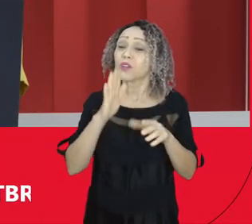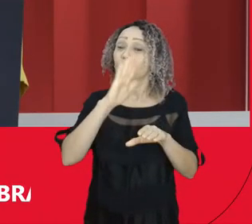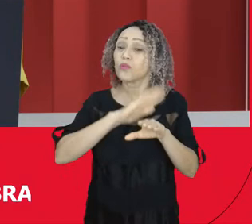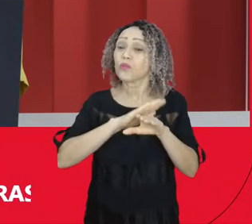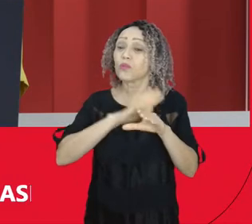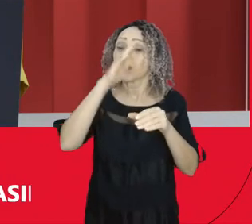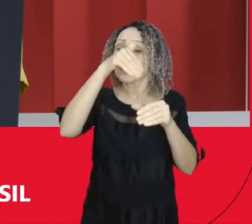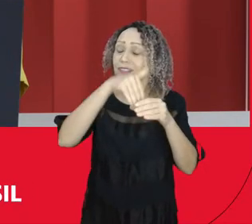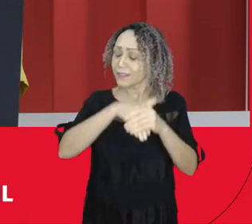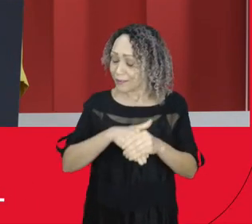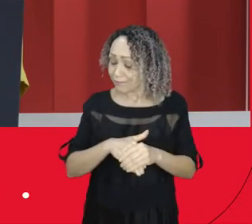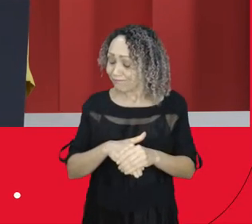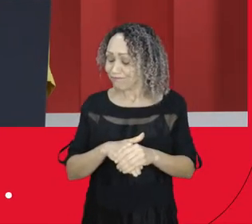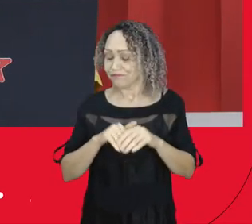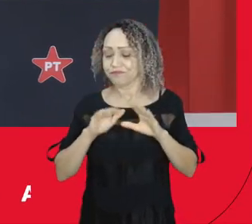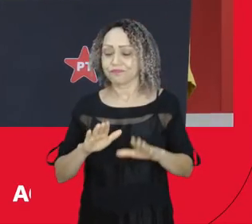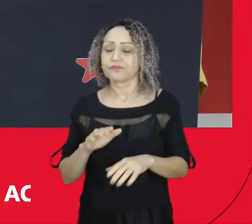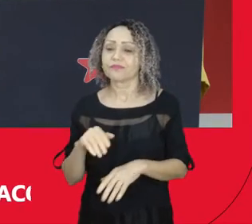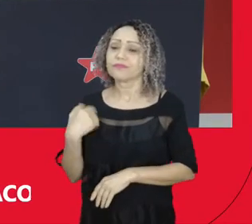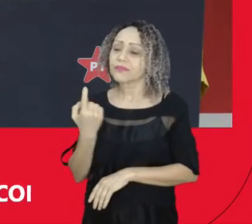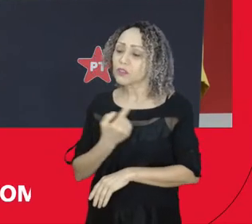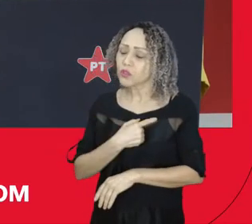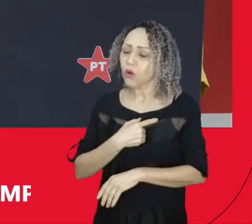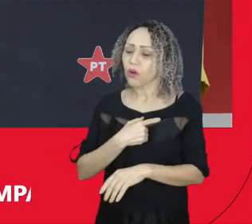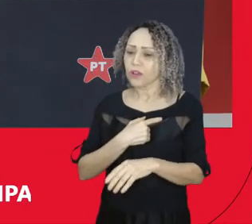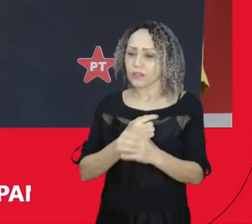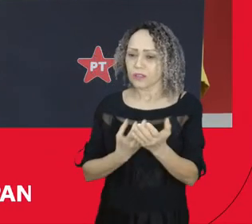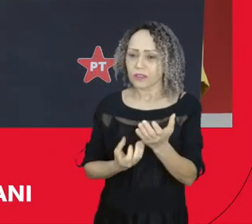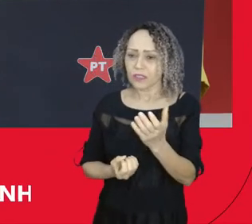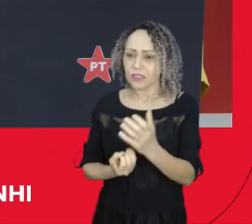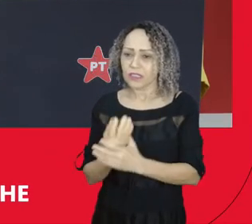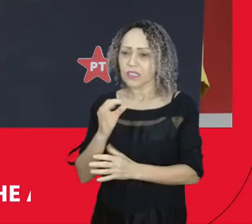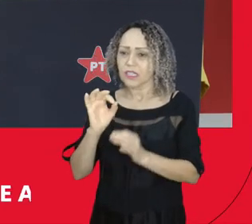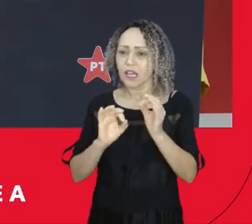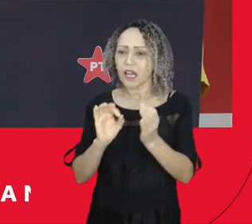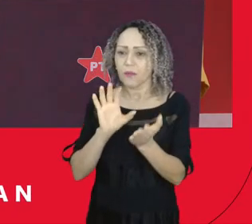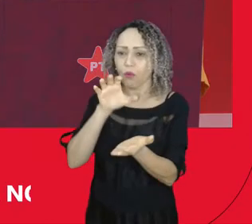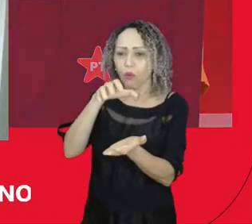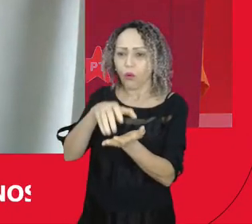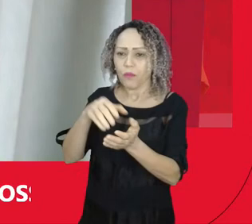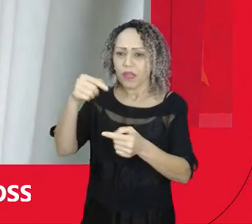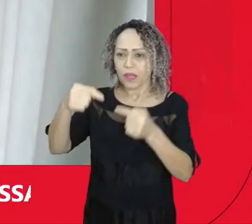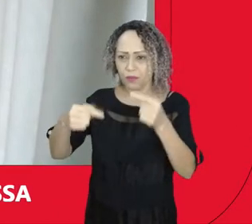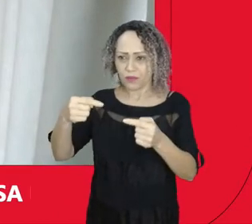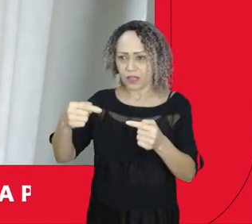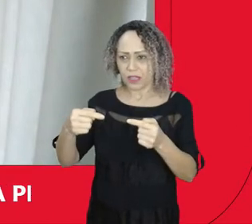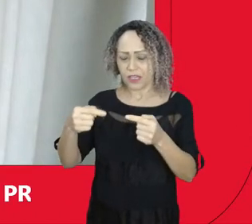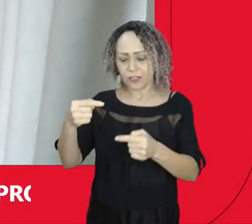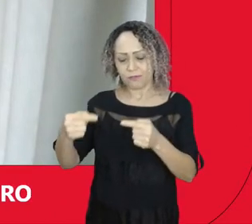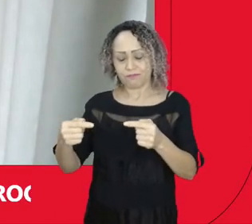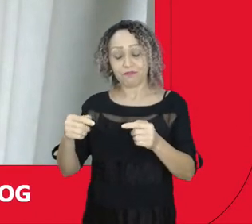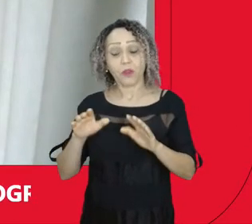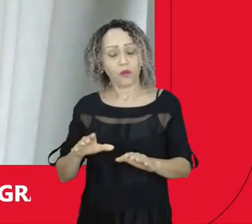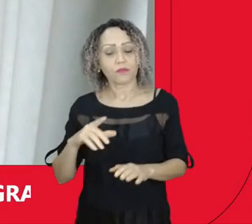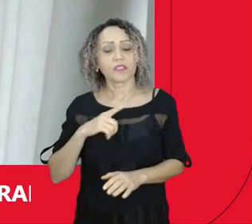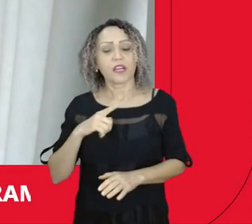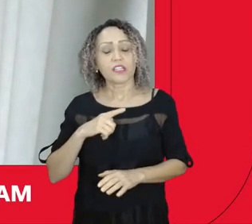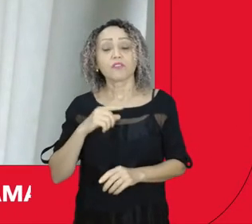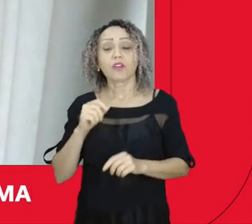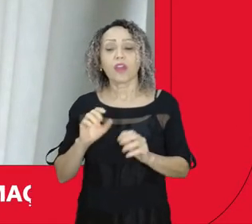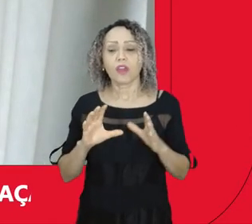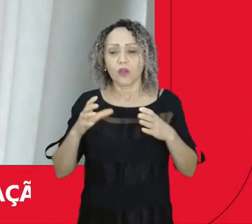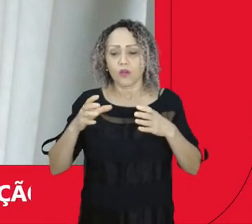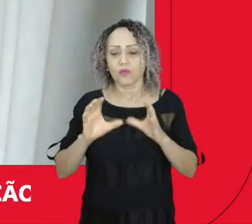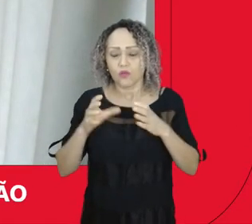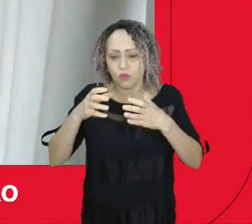nós constituímos um comitê político, né? Havia já a Frente Popular, que foi o palanque